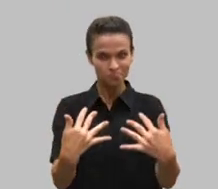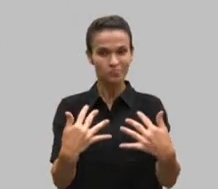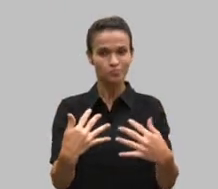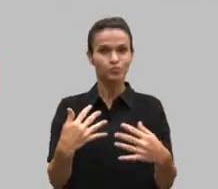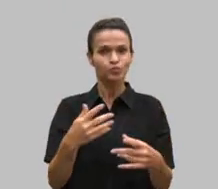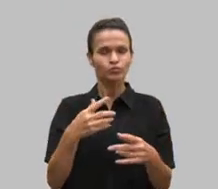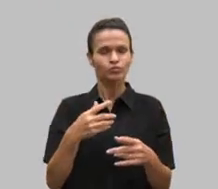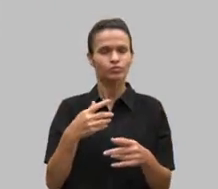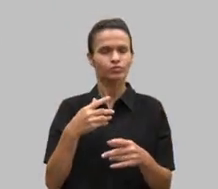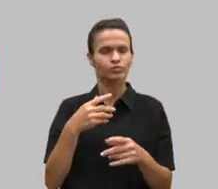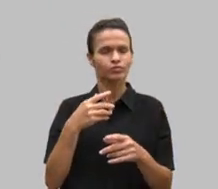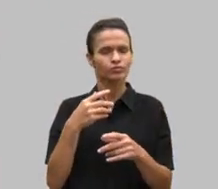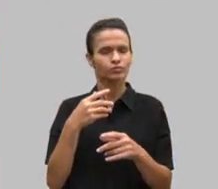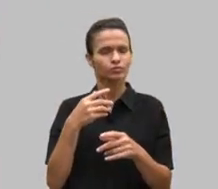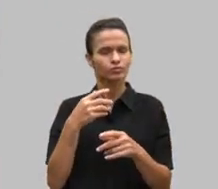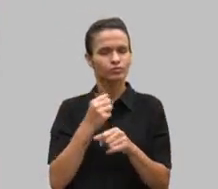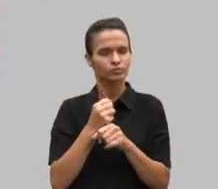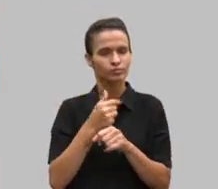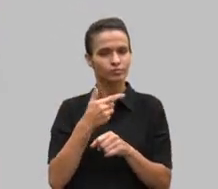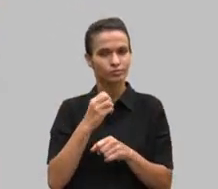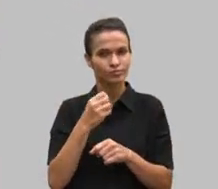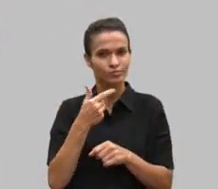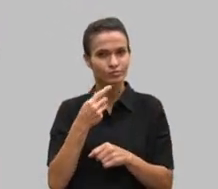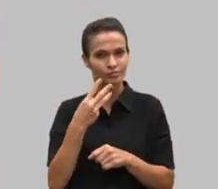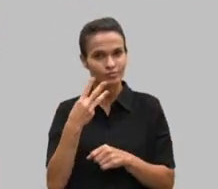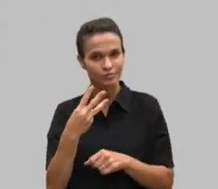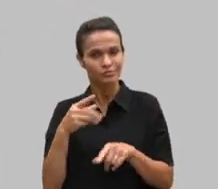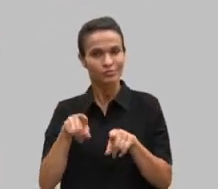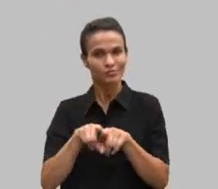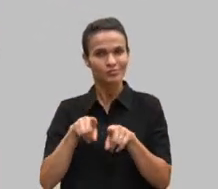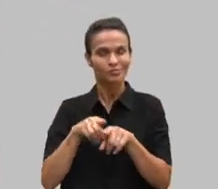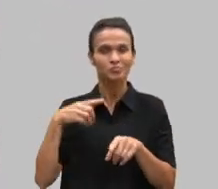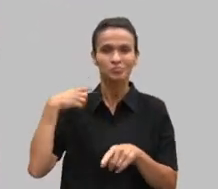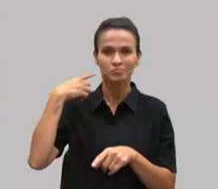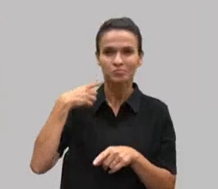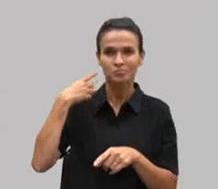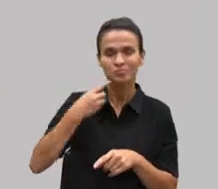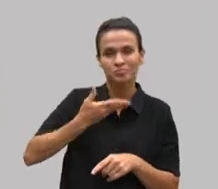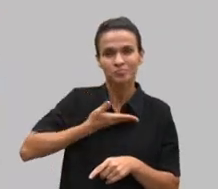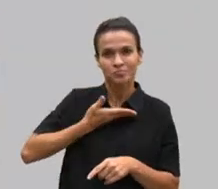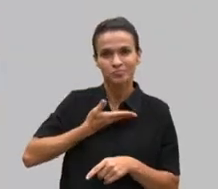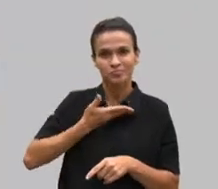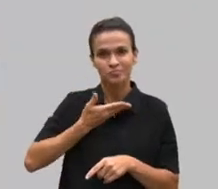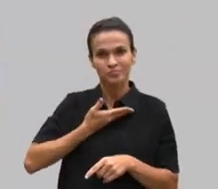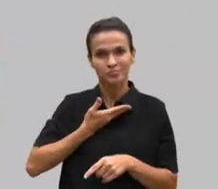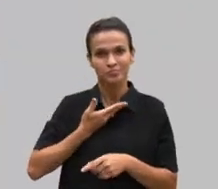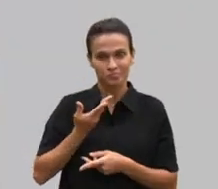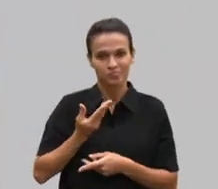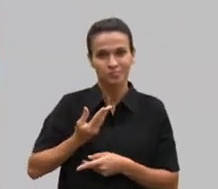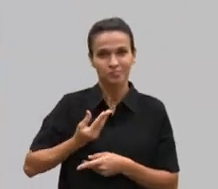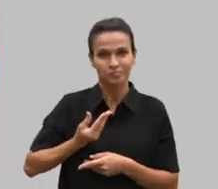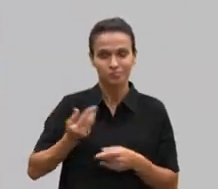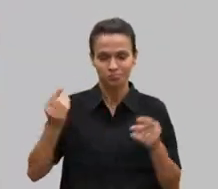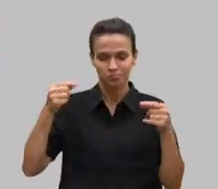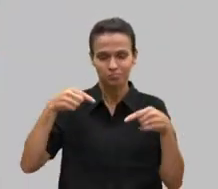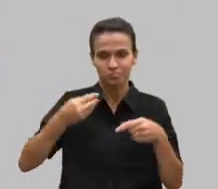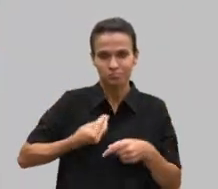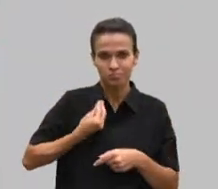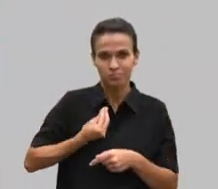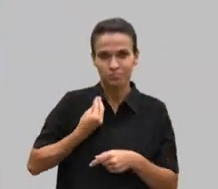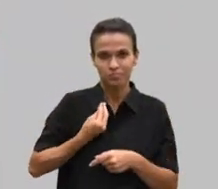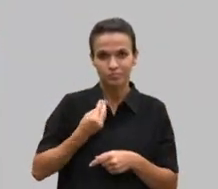ao nosso Presidente Tadeu Martins leite aos colegas deputados aqui ao Deputado Roberto